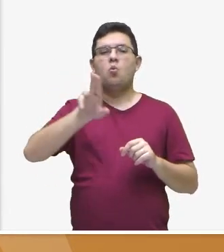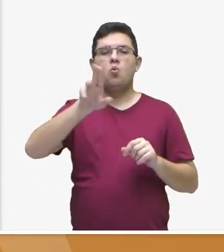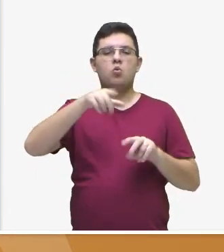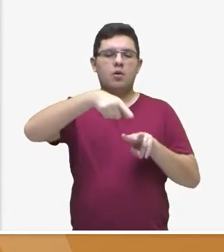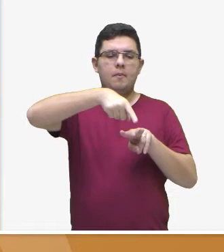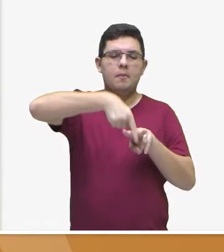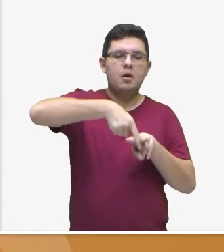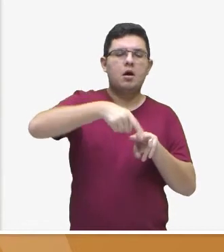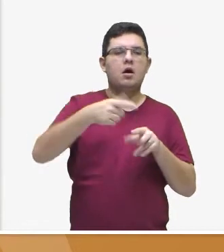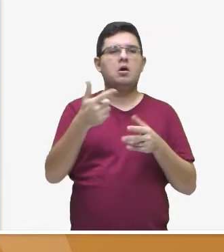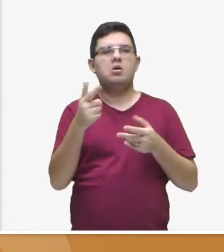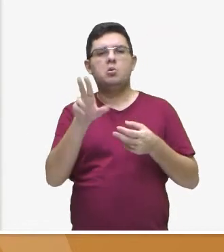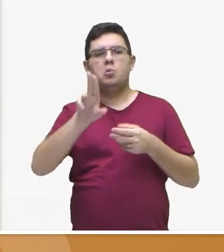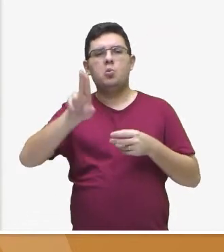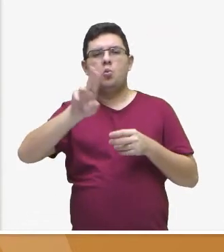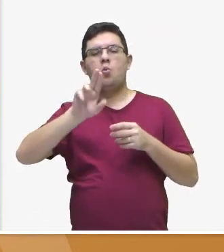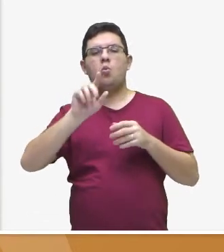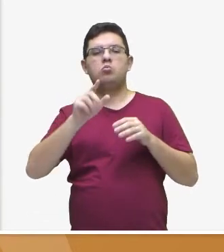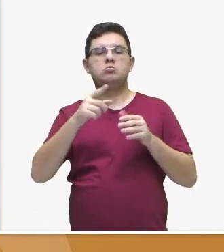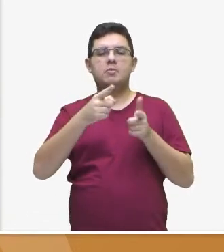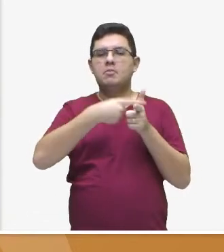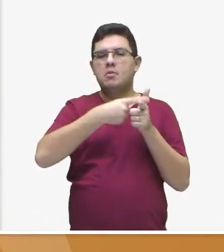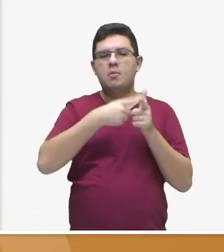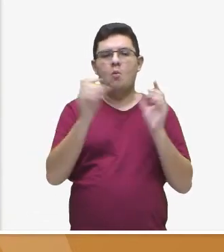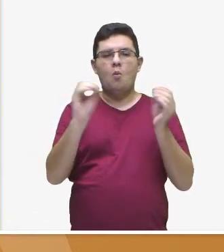do banho diário, que é um